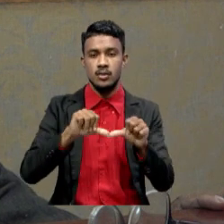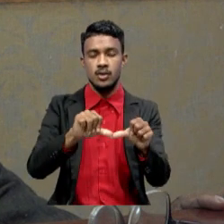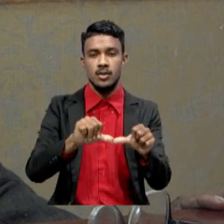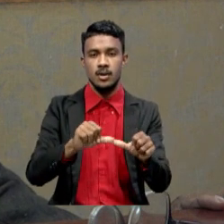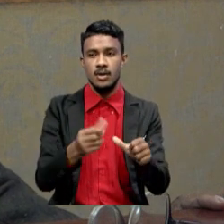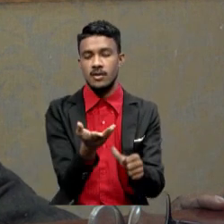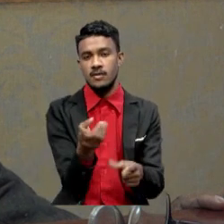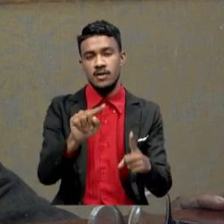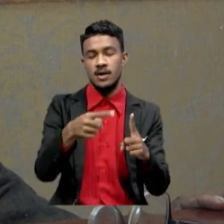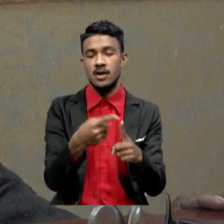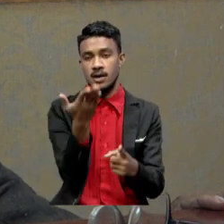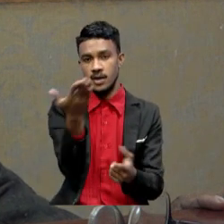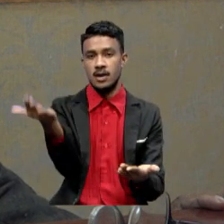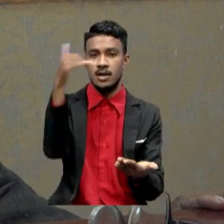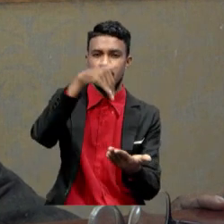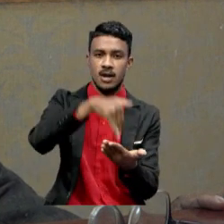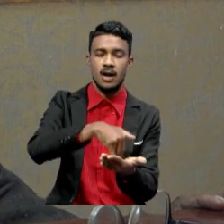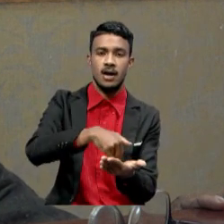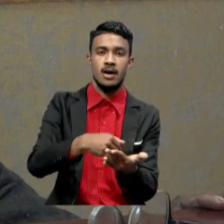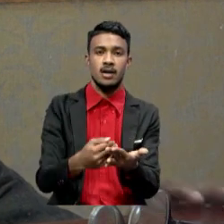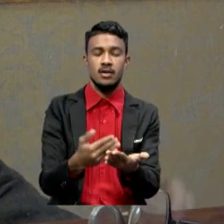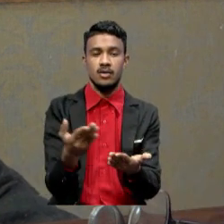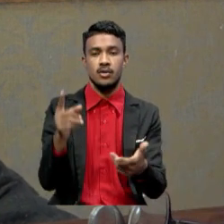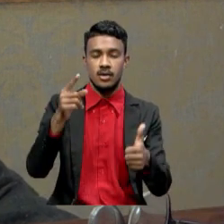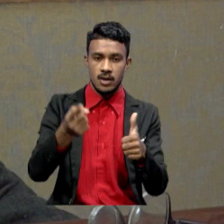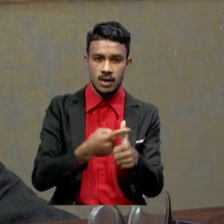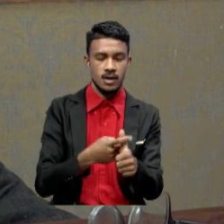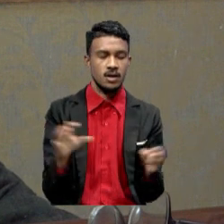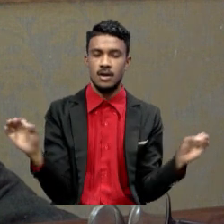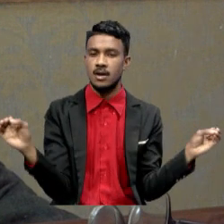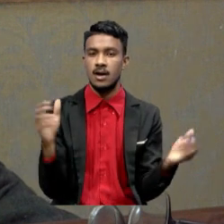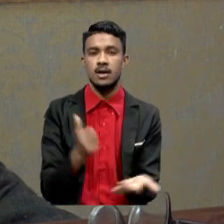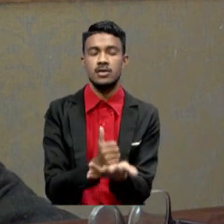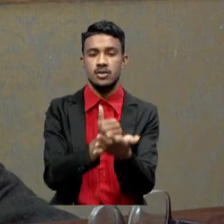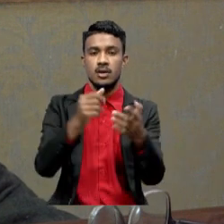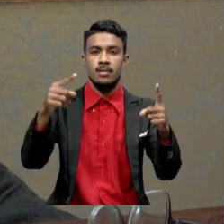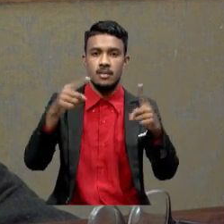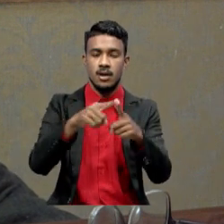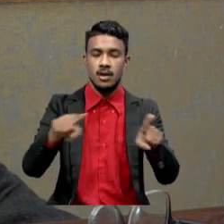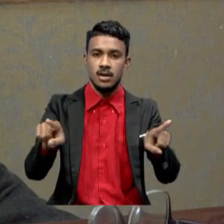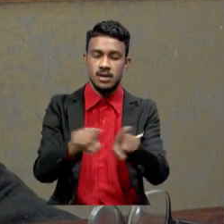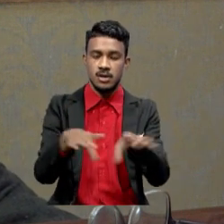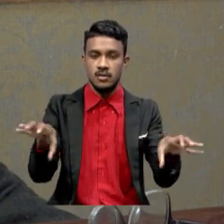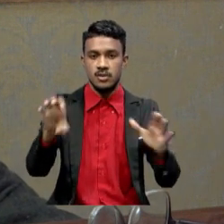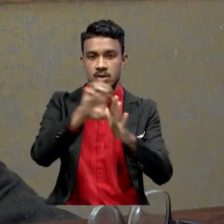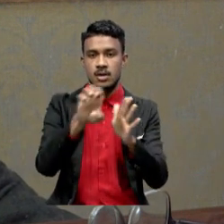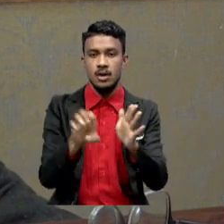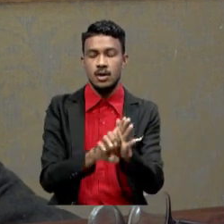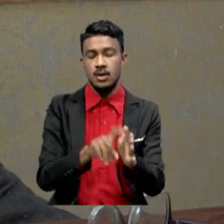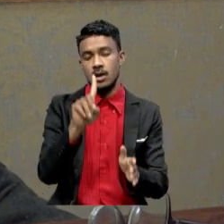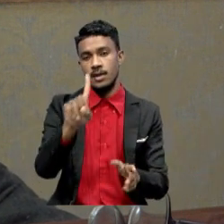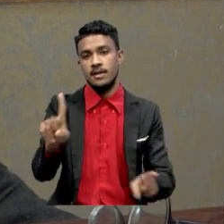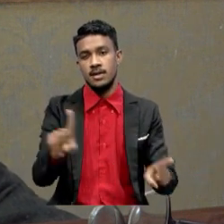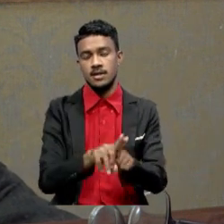laída significa tan nia lá do lá foi cooperado ni ba iha instituição estar né então ele né pelo menos a